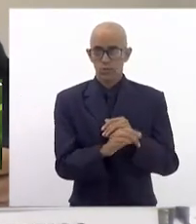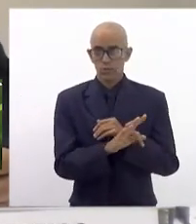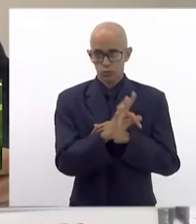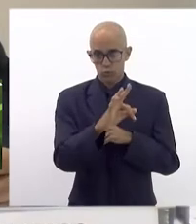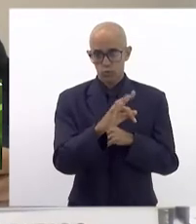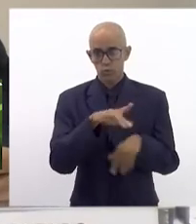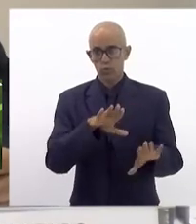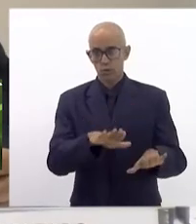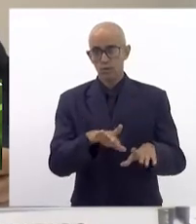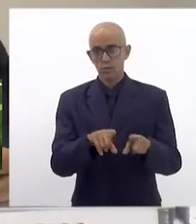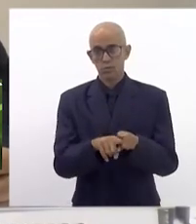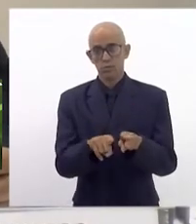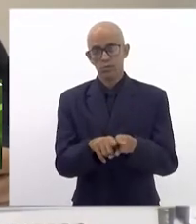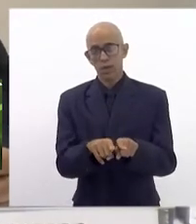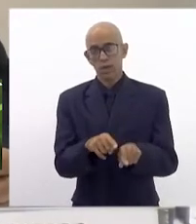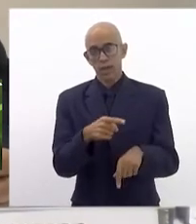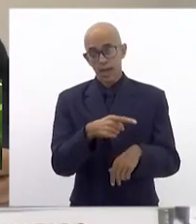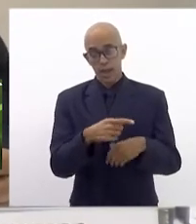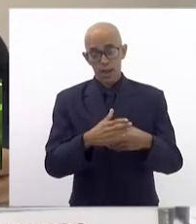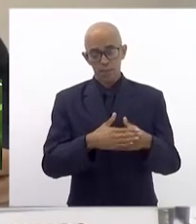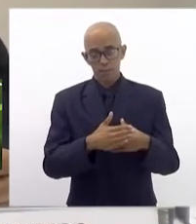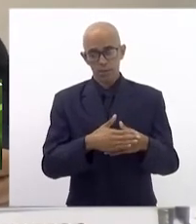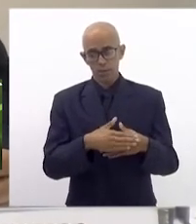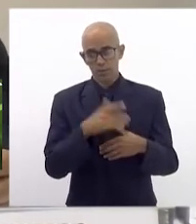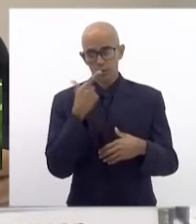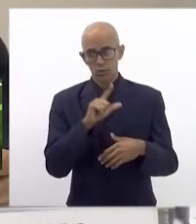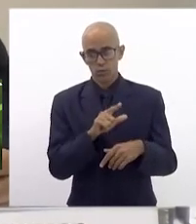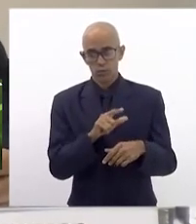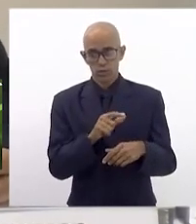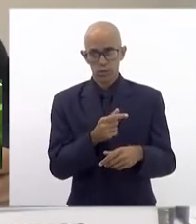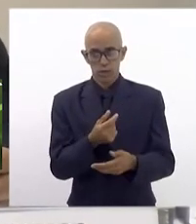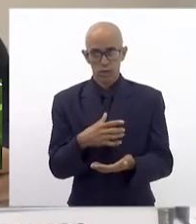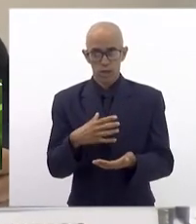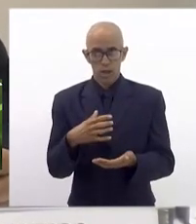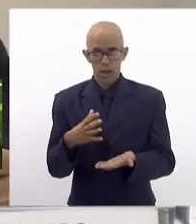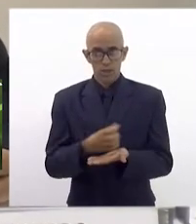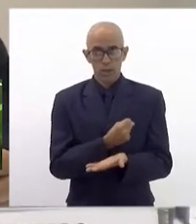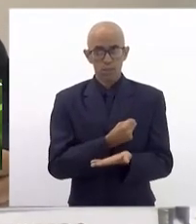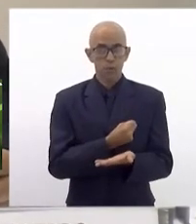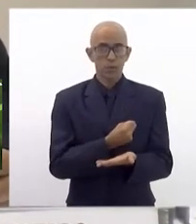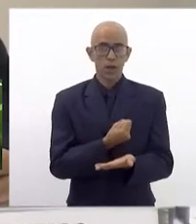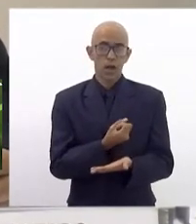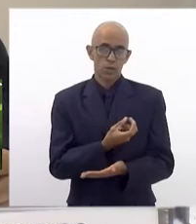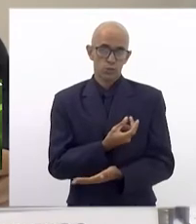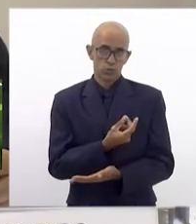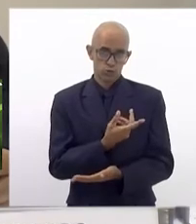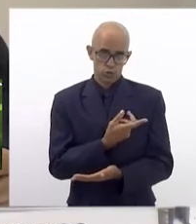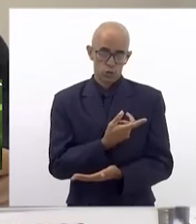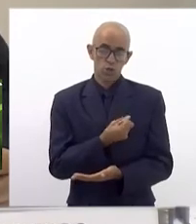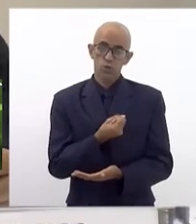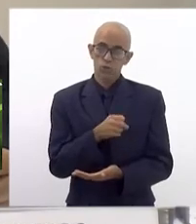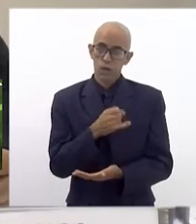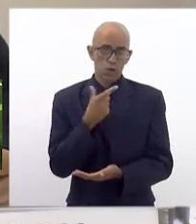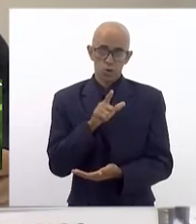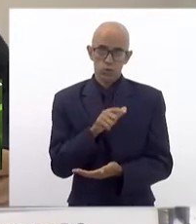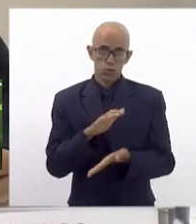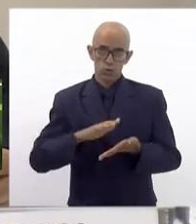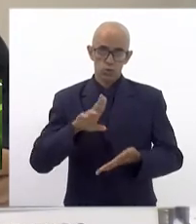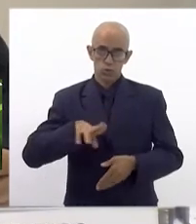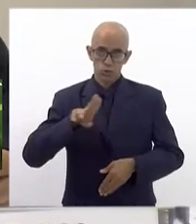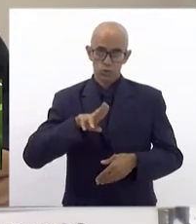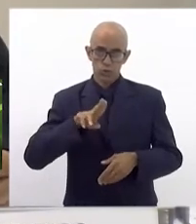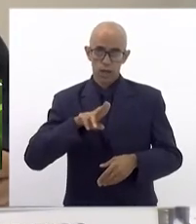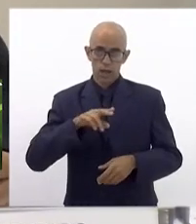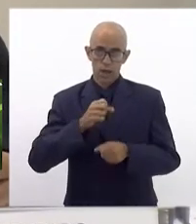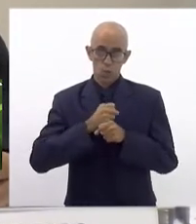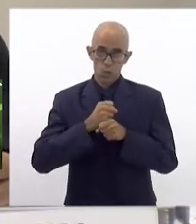mas garantir também que a própria FAPERJ possa dispor dos recursos que ela não executou num determinado exercício, conseguir mantê-los no exercício